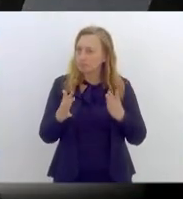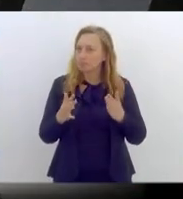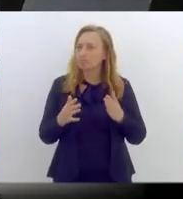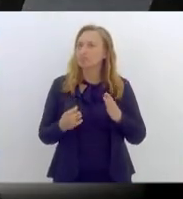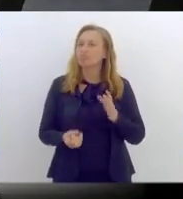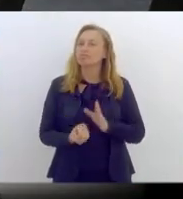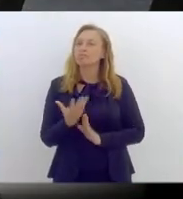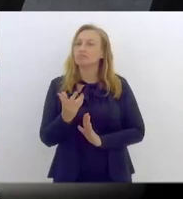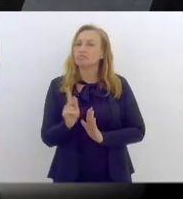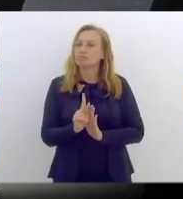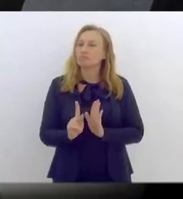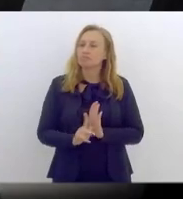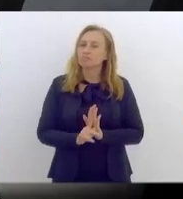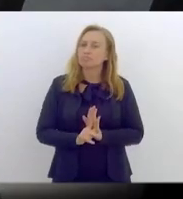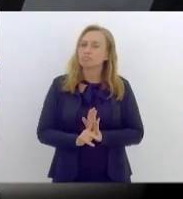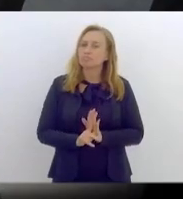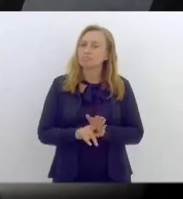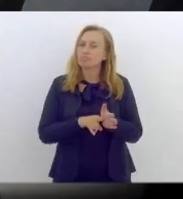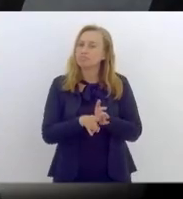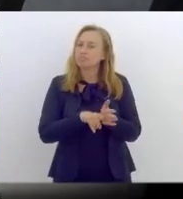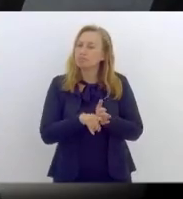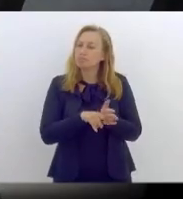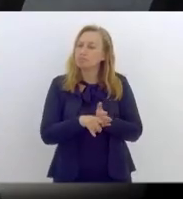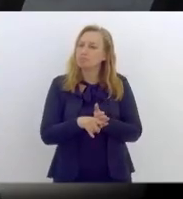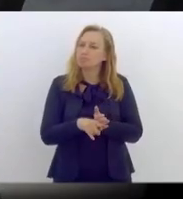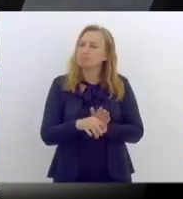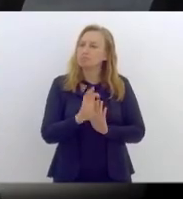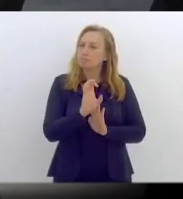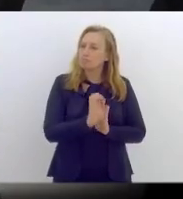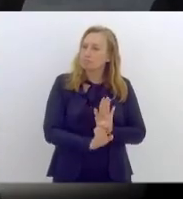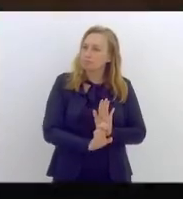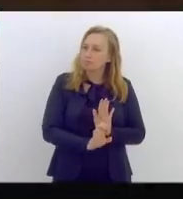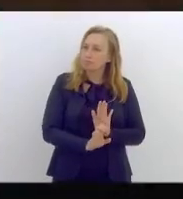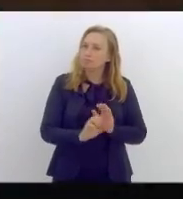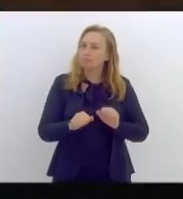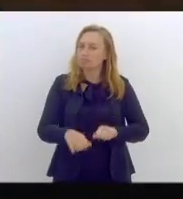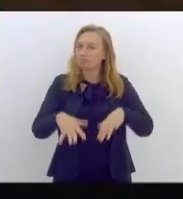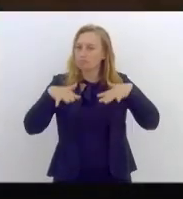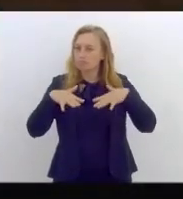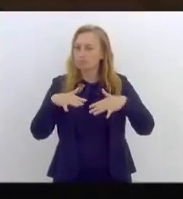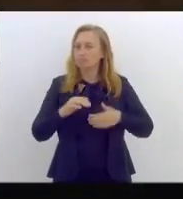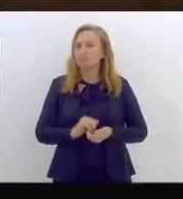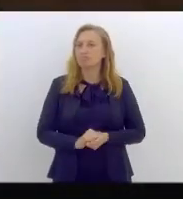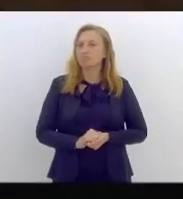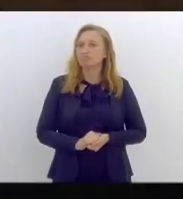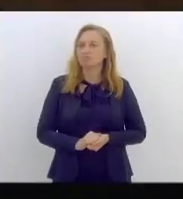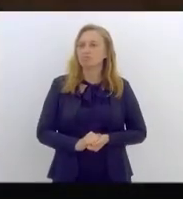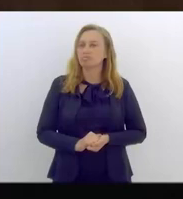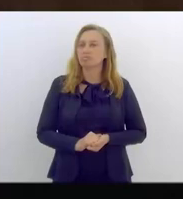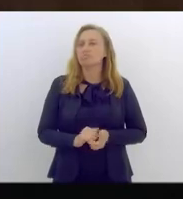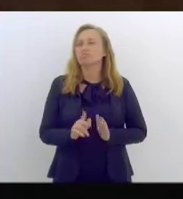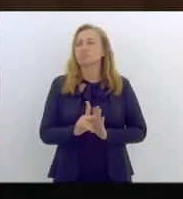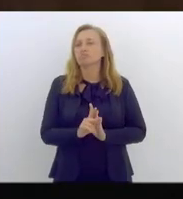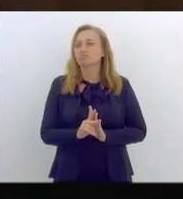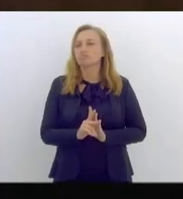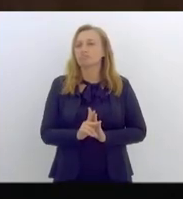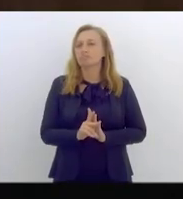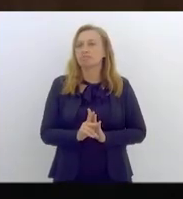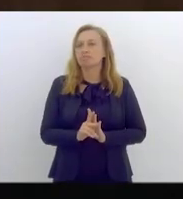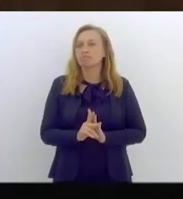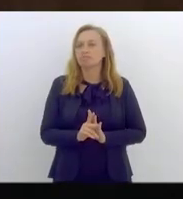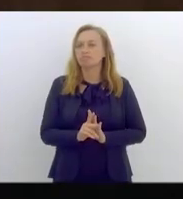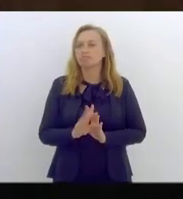projeto trata-se de análise das emendas de plenário referido projeto que